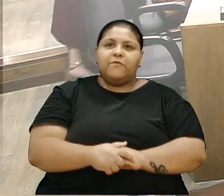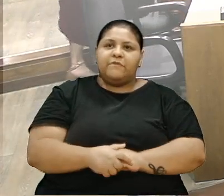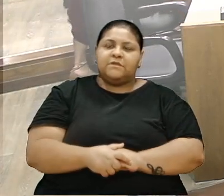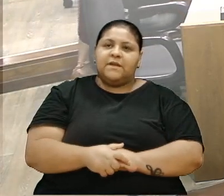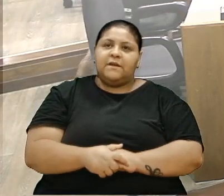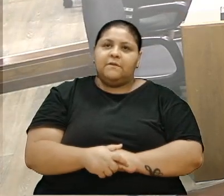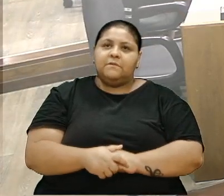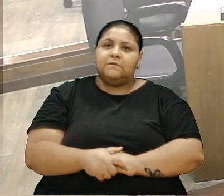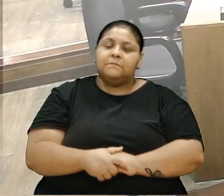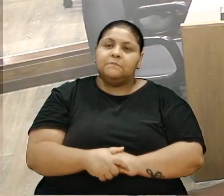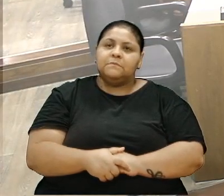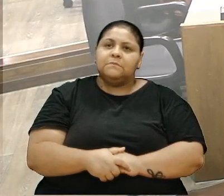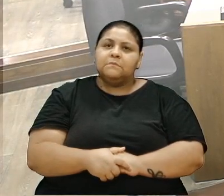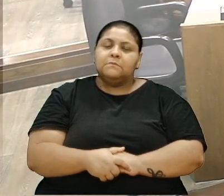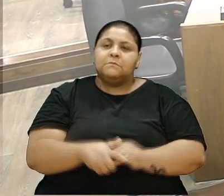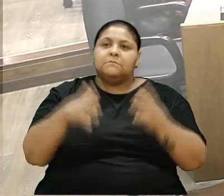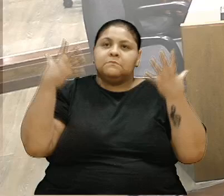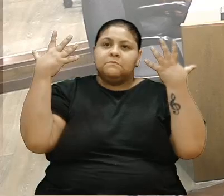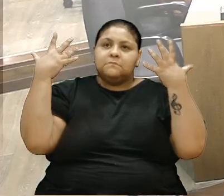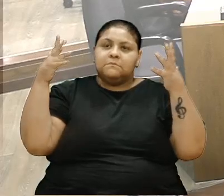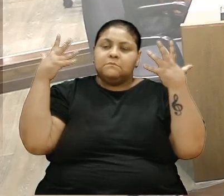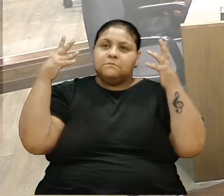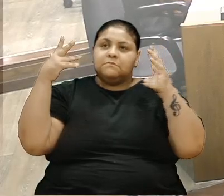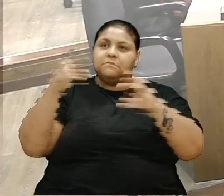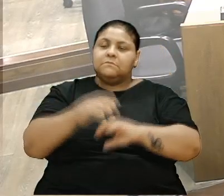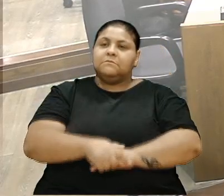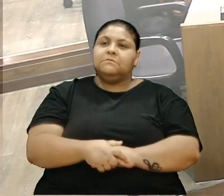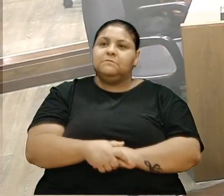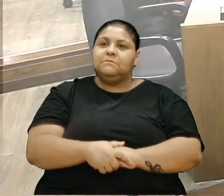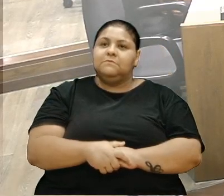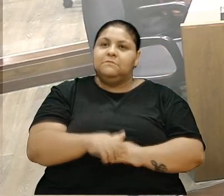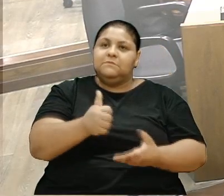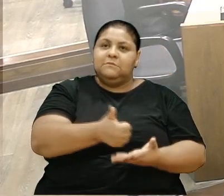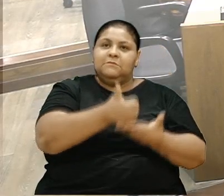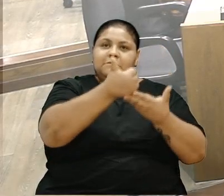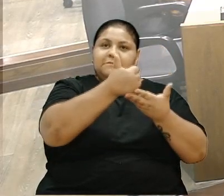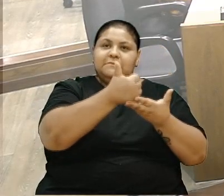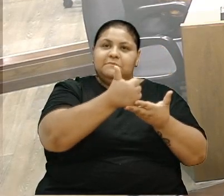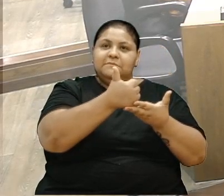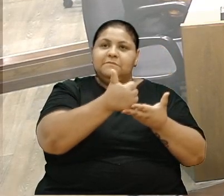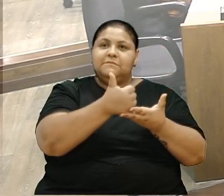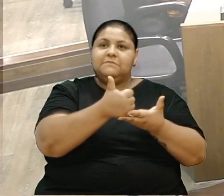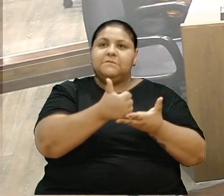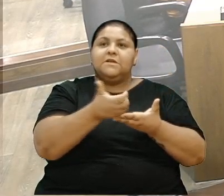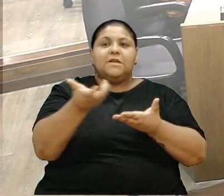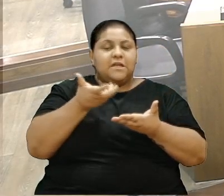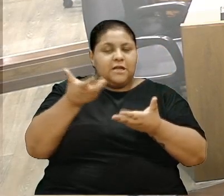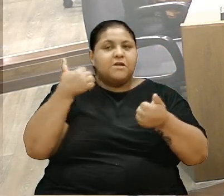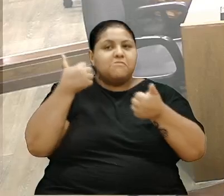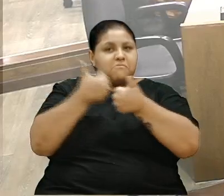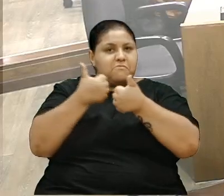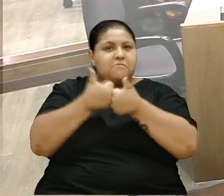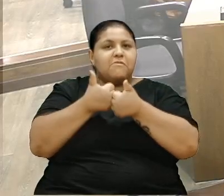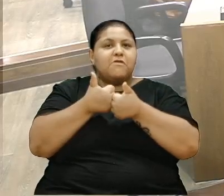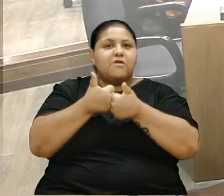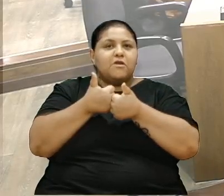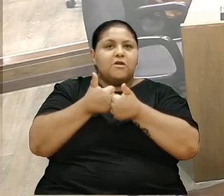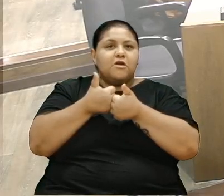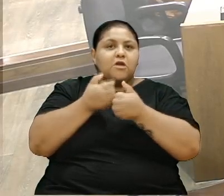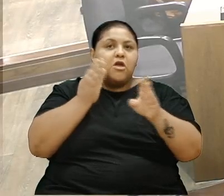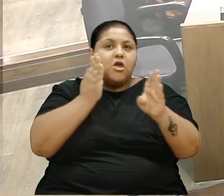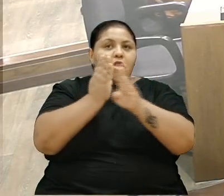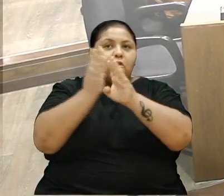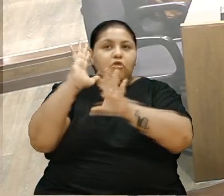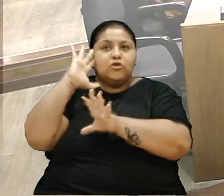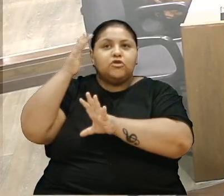Parabéns, vereadora Andressa, parabéns por essa frente, sou parceiro, né? Quero estar junto, buscando alternativas para a